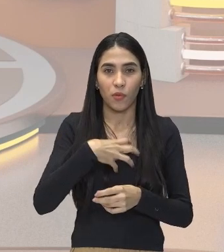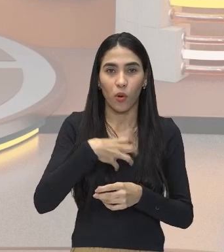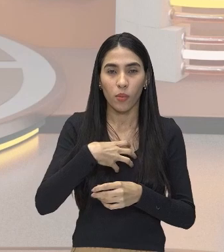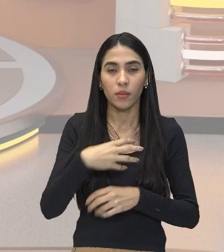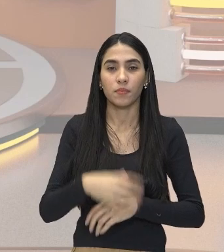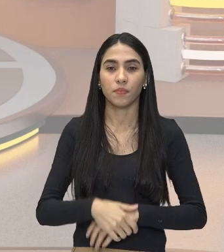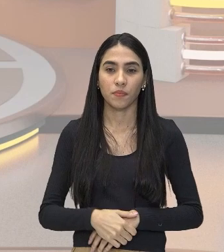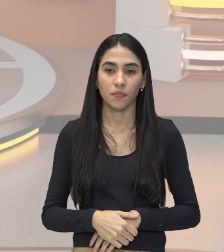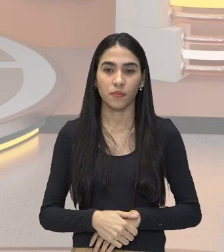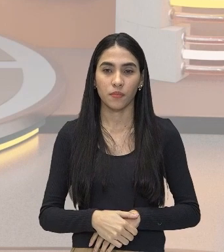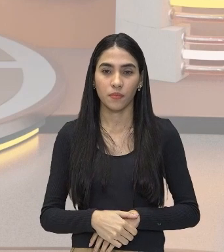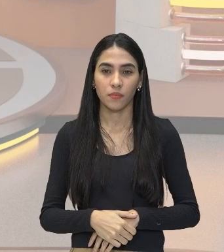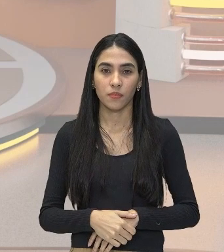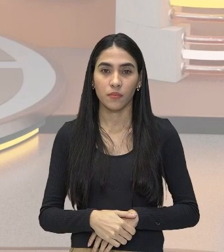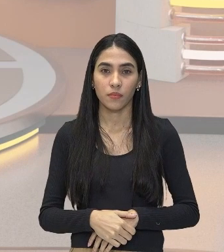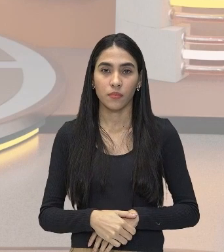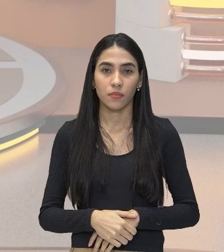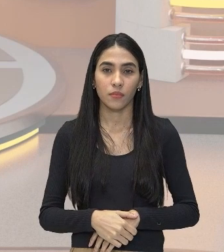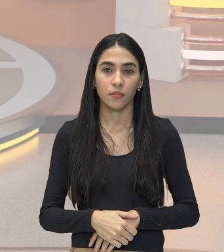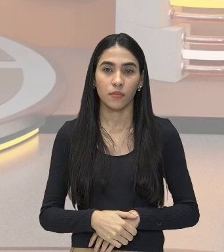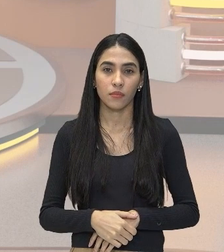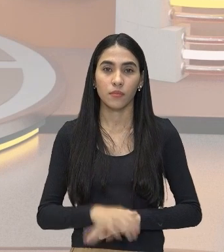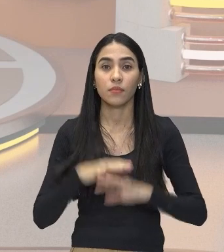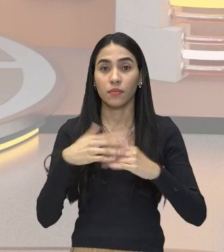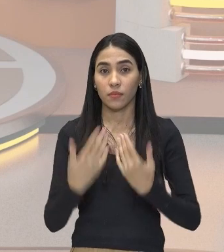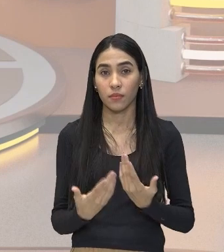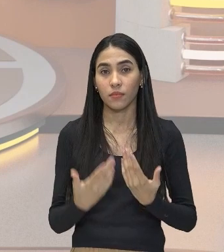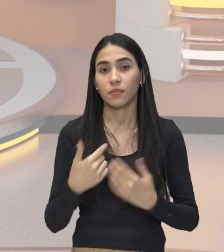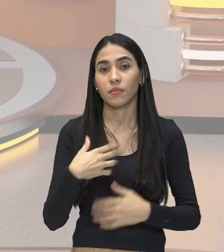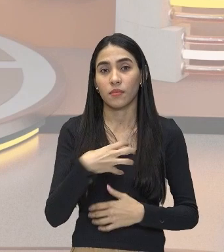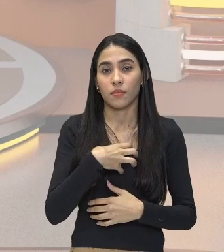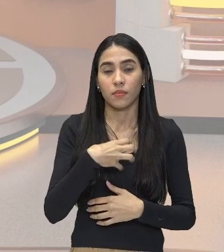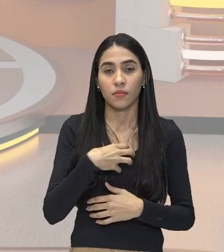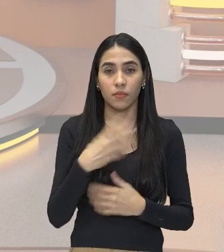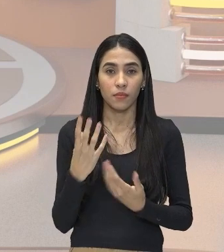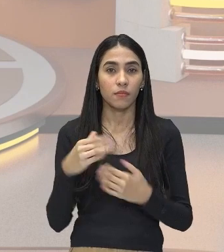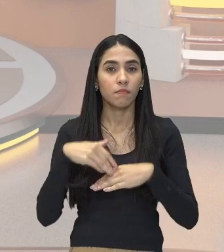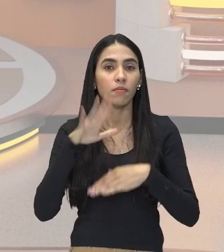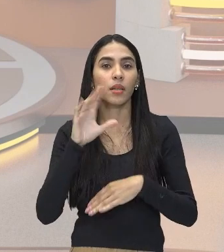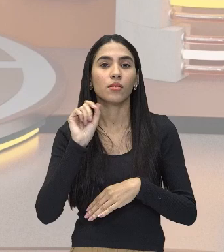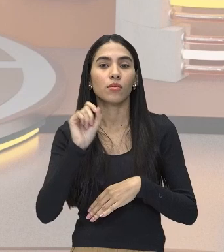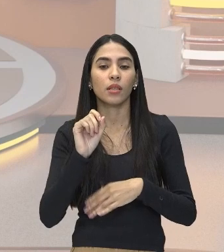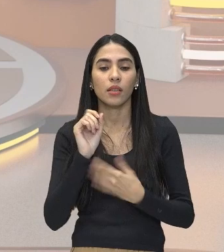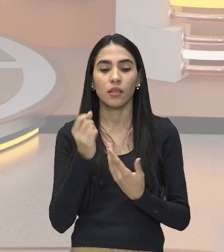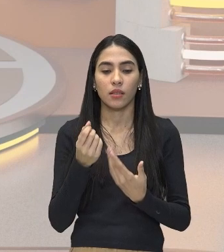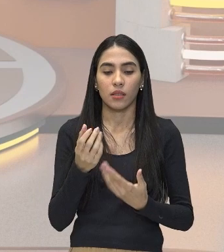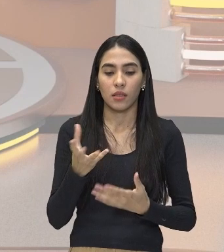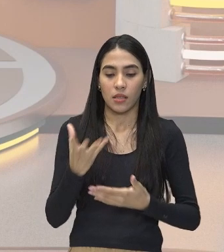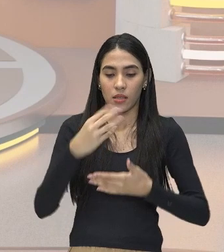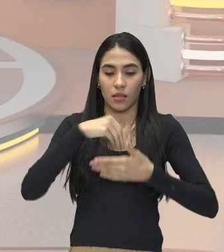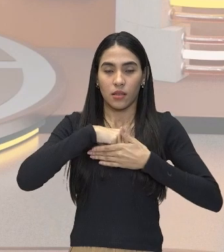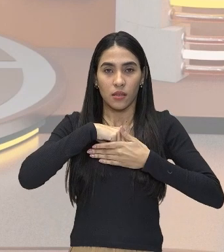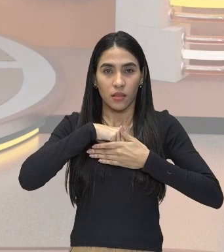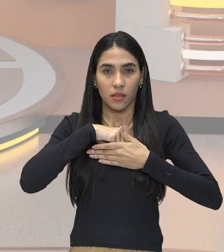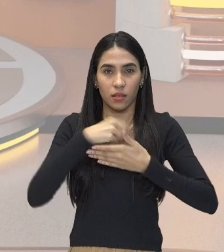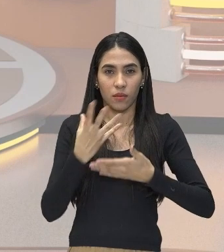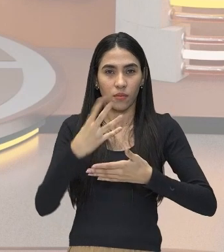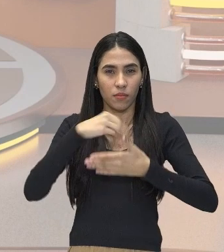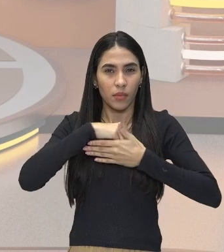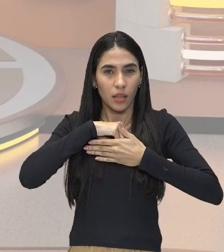fenômeno. Então, a essência é algo que está mais dentro, é algo